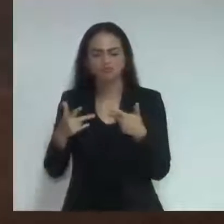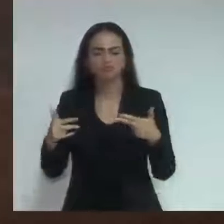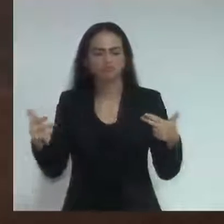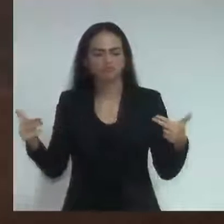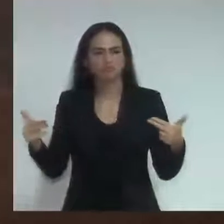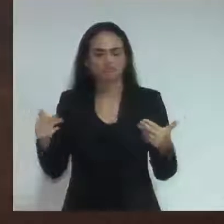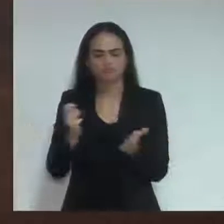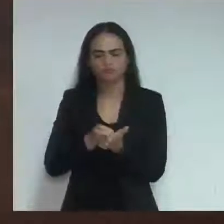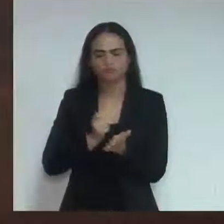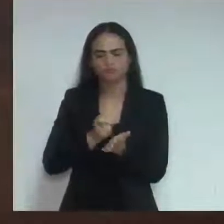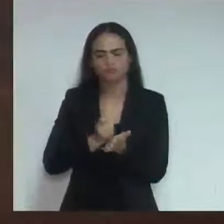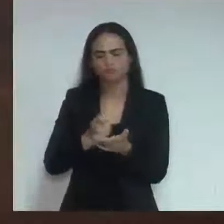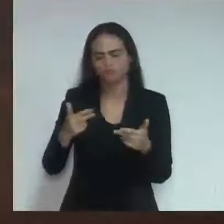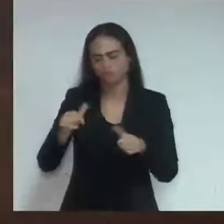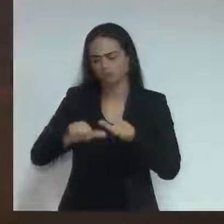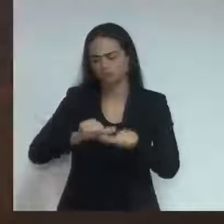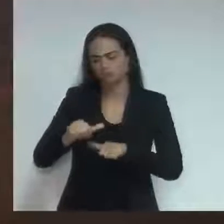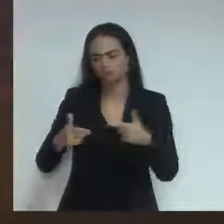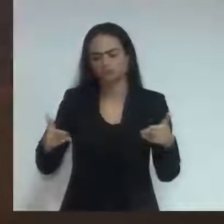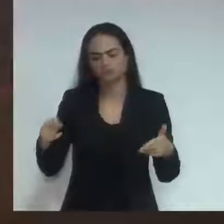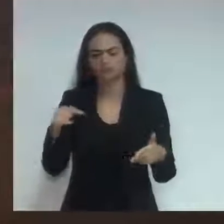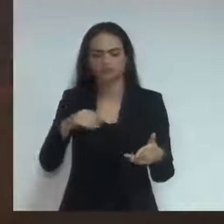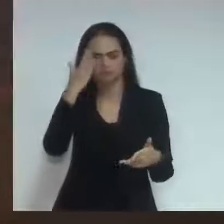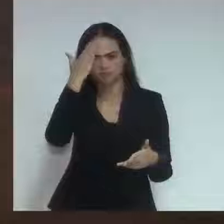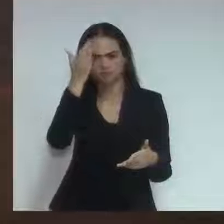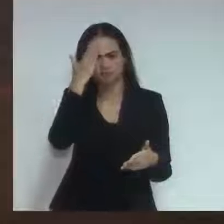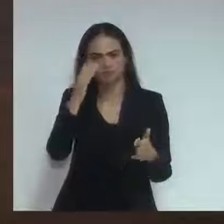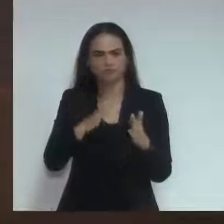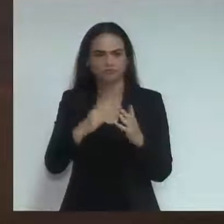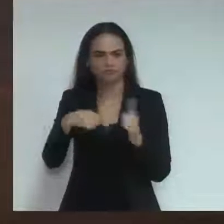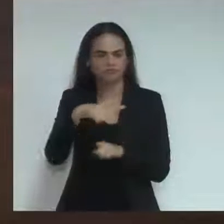lá necessita e muito.